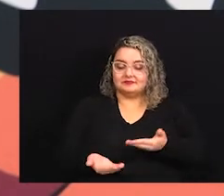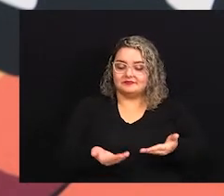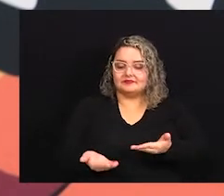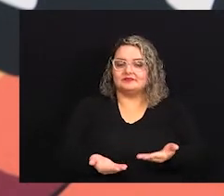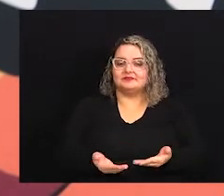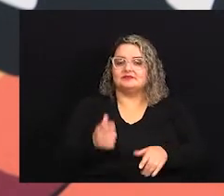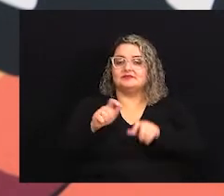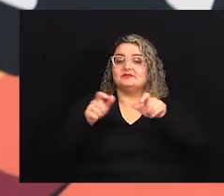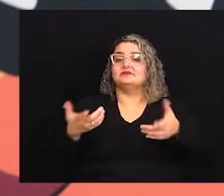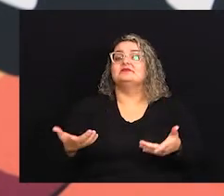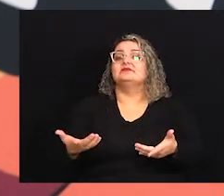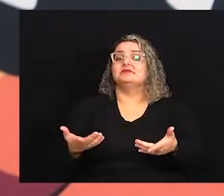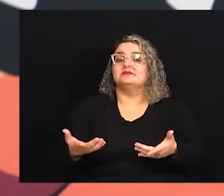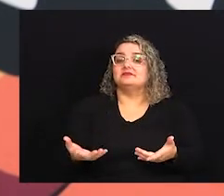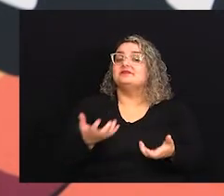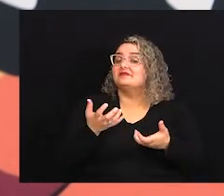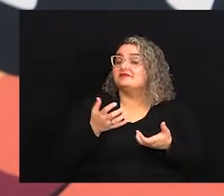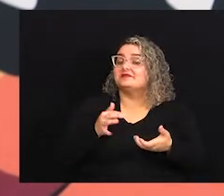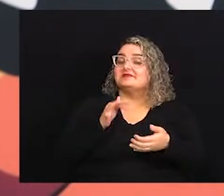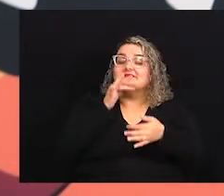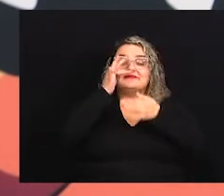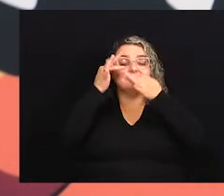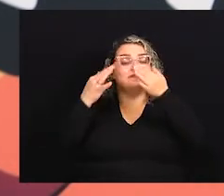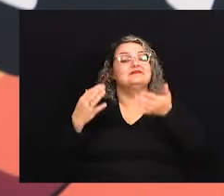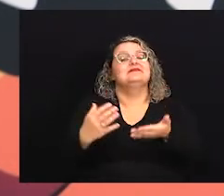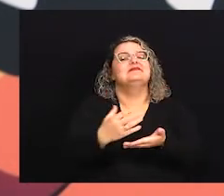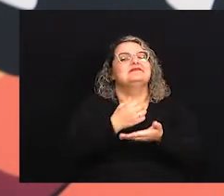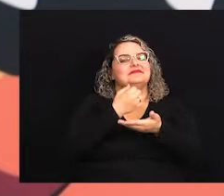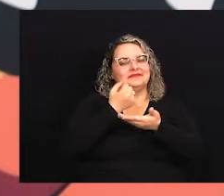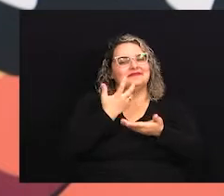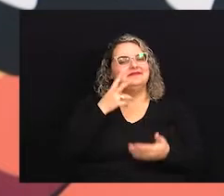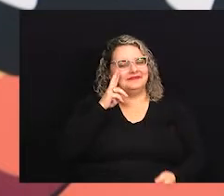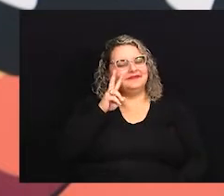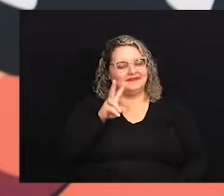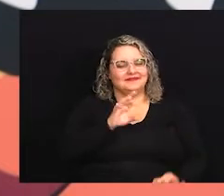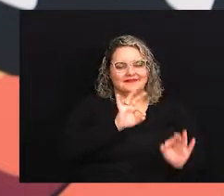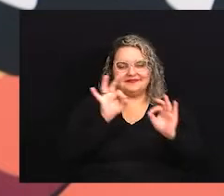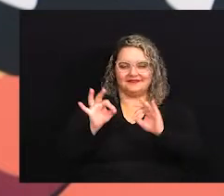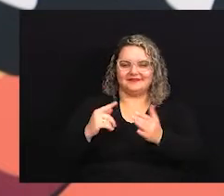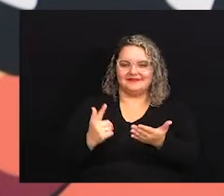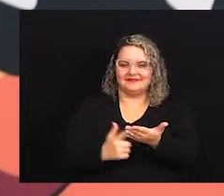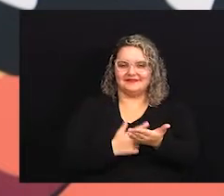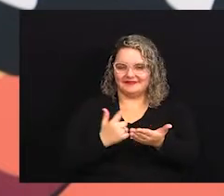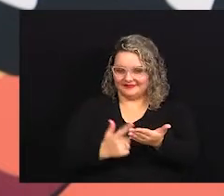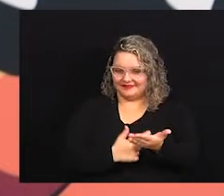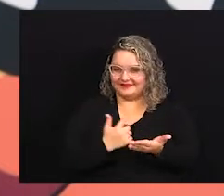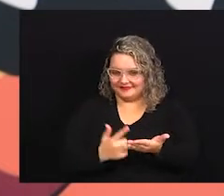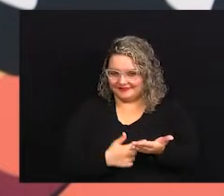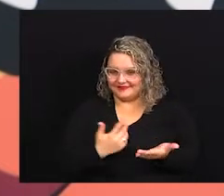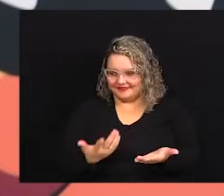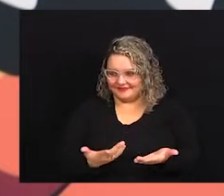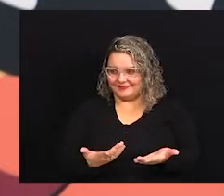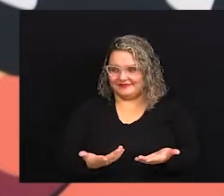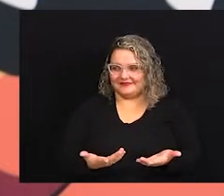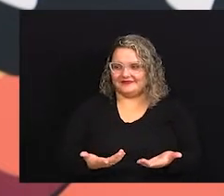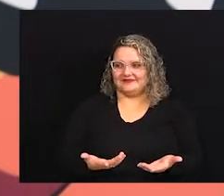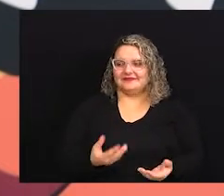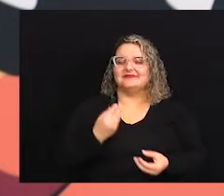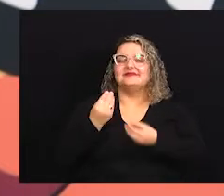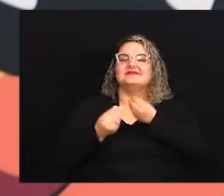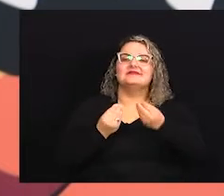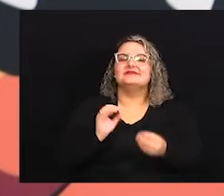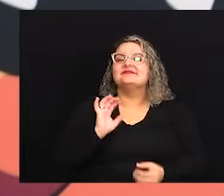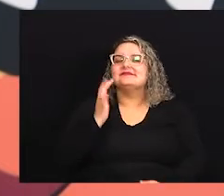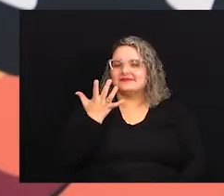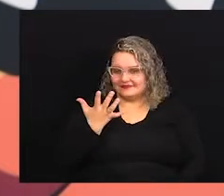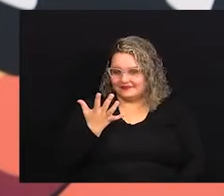de casa que quiser colher as flores, né? Acompanhar essas flores que já